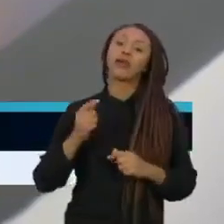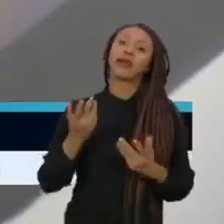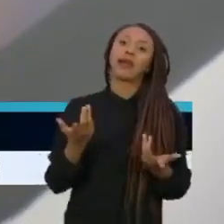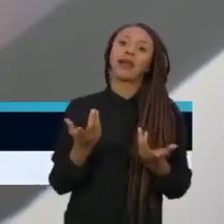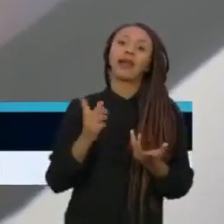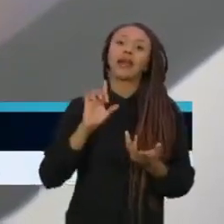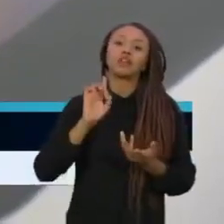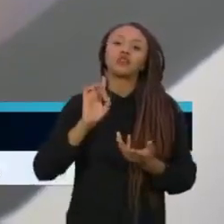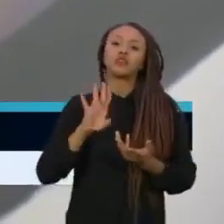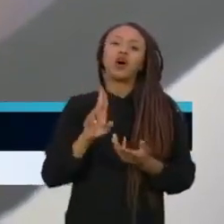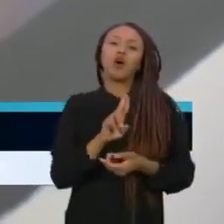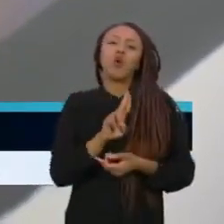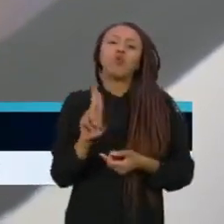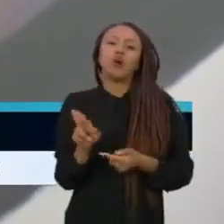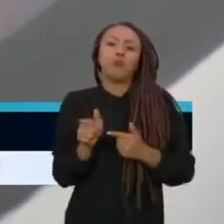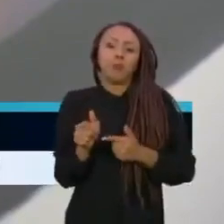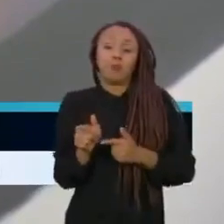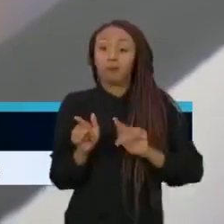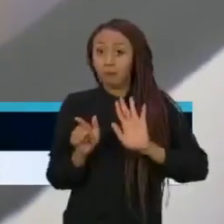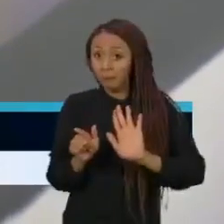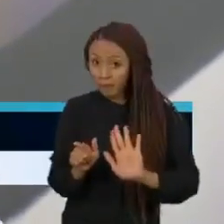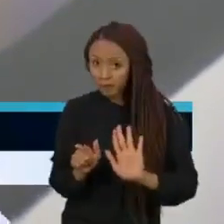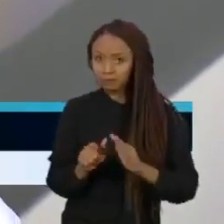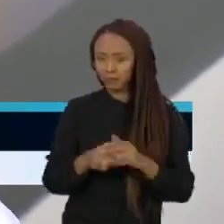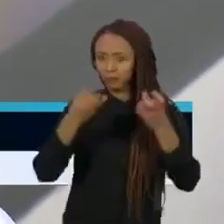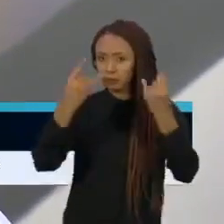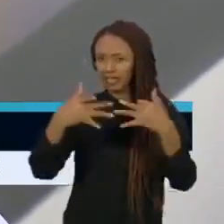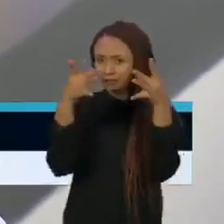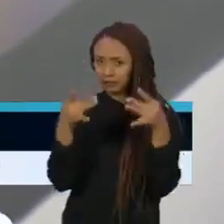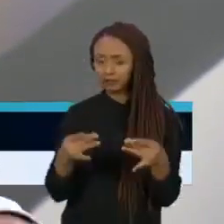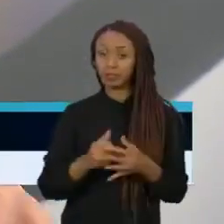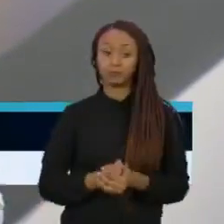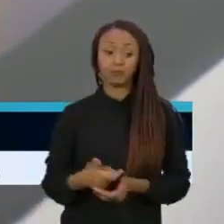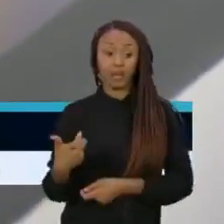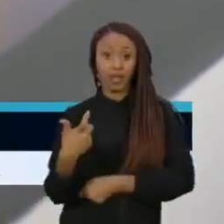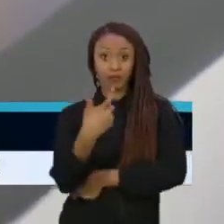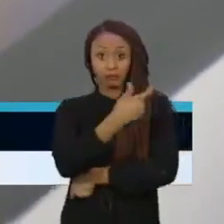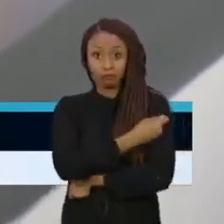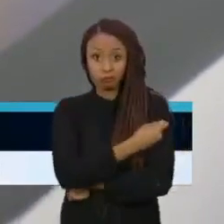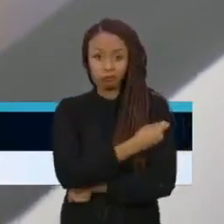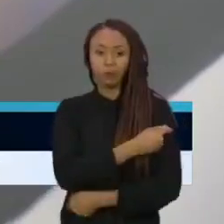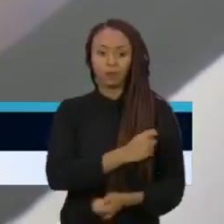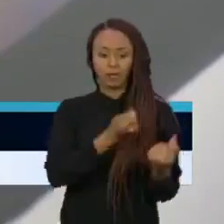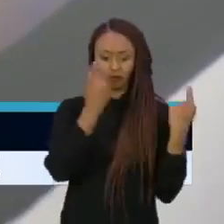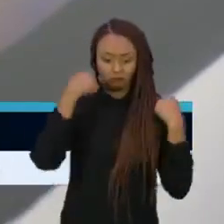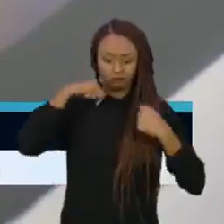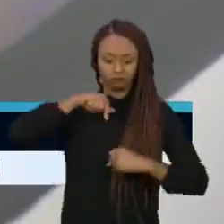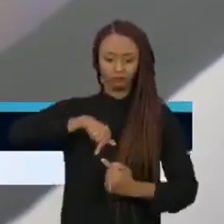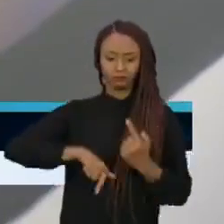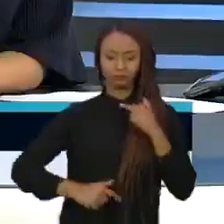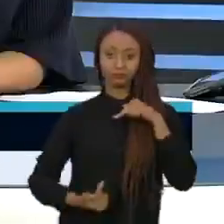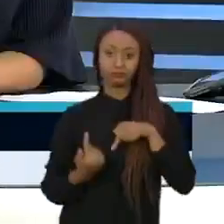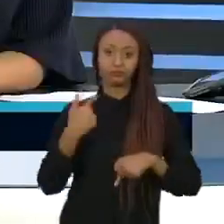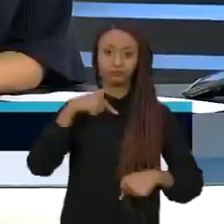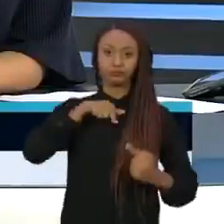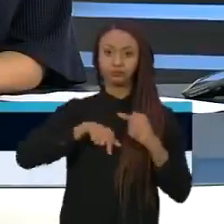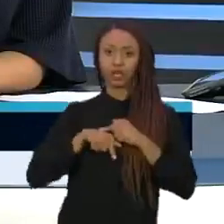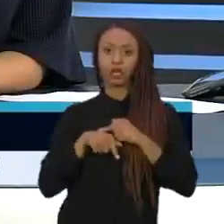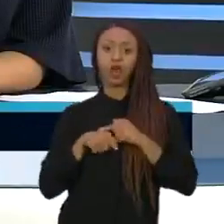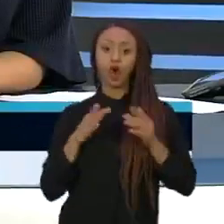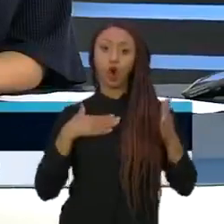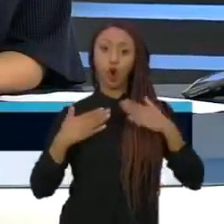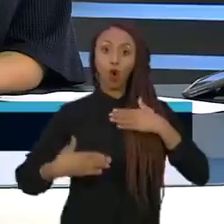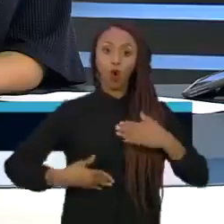é o sufixo dessas drogas. Basicamente é o seguinte, a vacina faz com que você, o corpo, desenvolva anticorpos